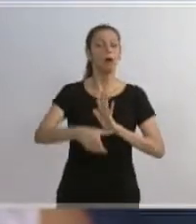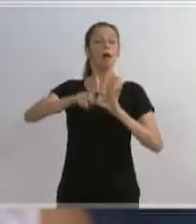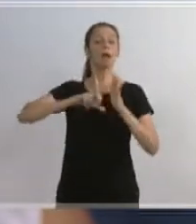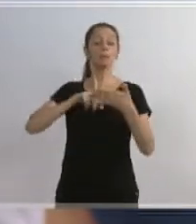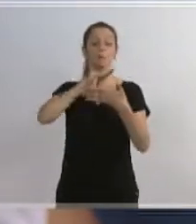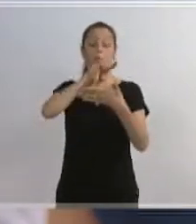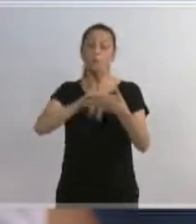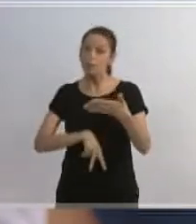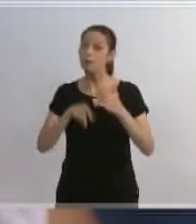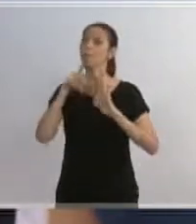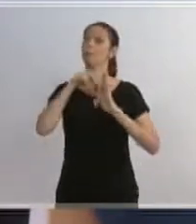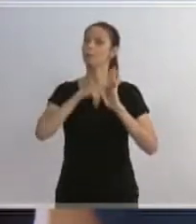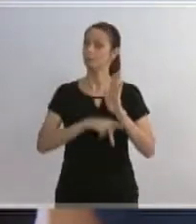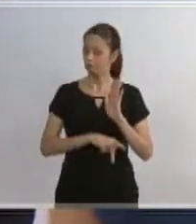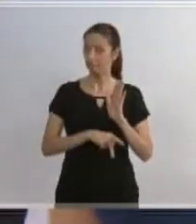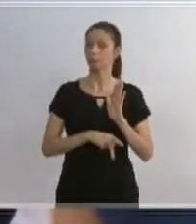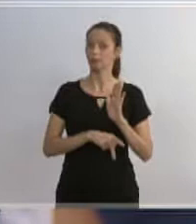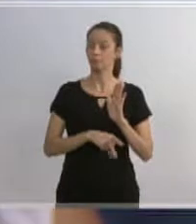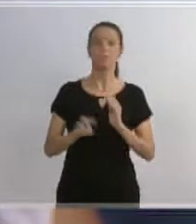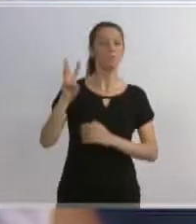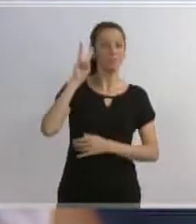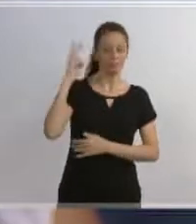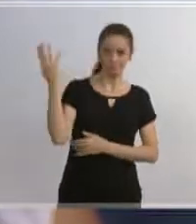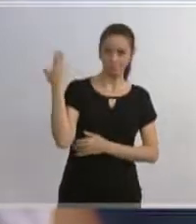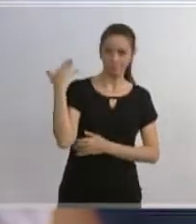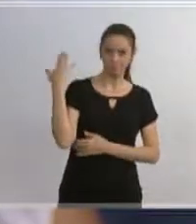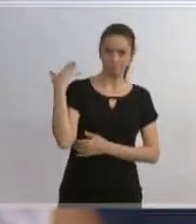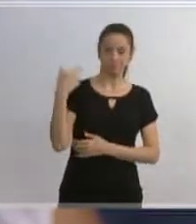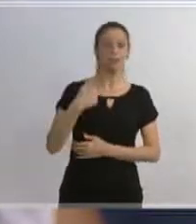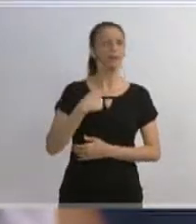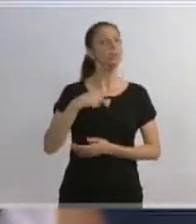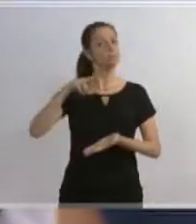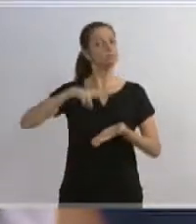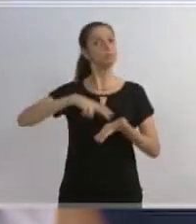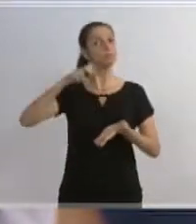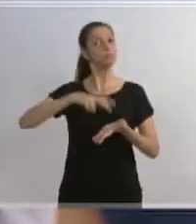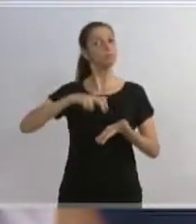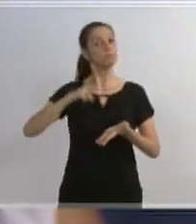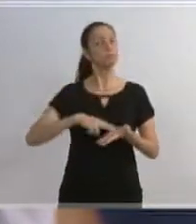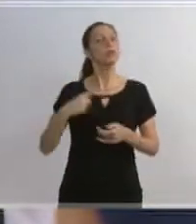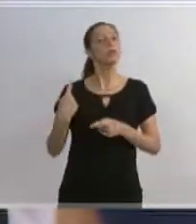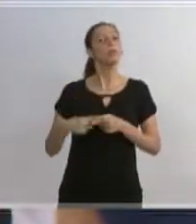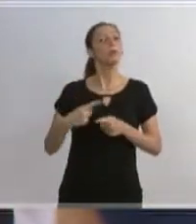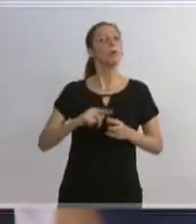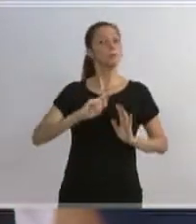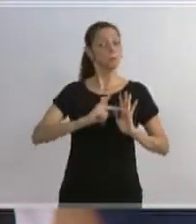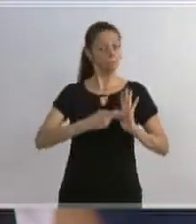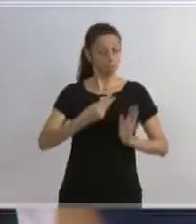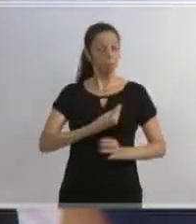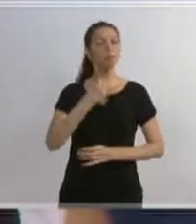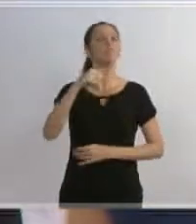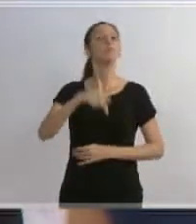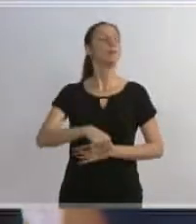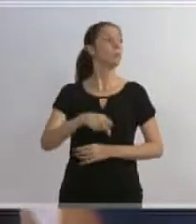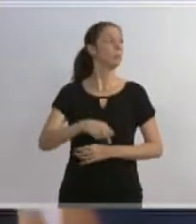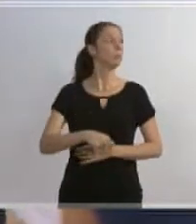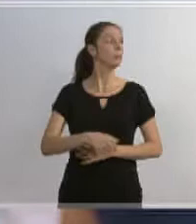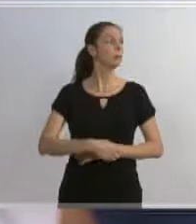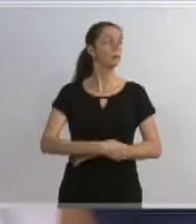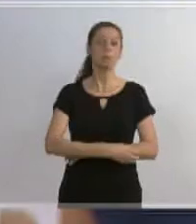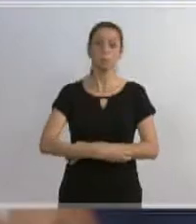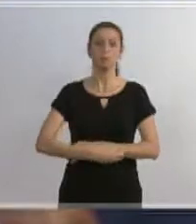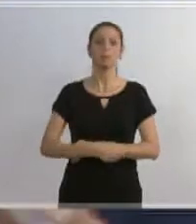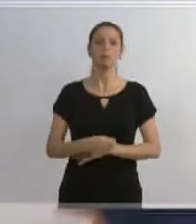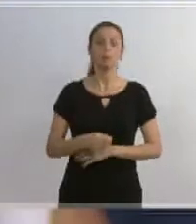mesmo. E ontem, na terça-feira, eu fiquei muito contente de ver o sindicato aqui mais uma vez